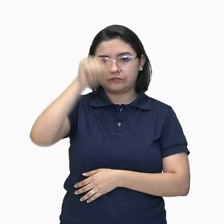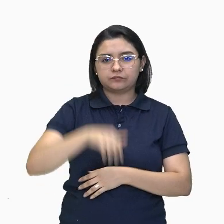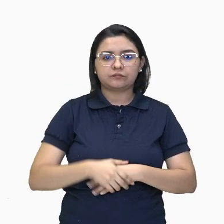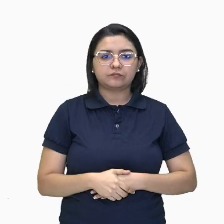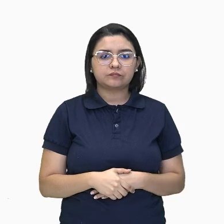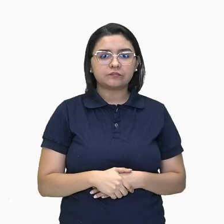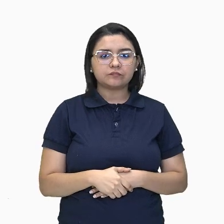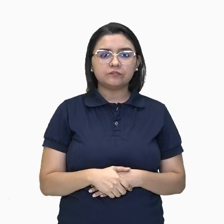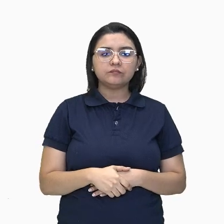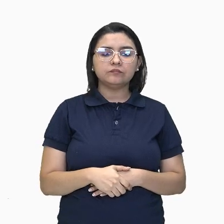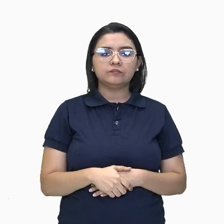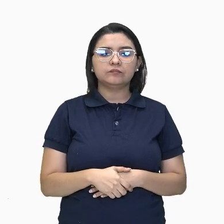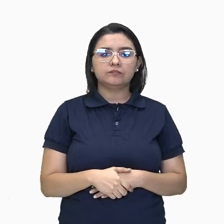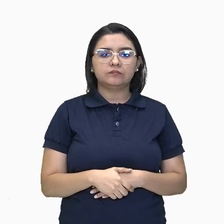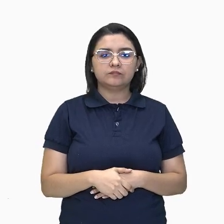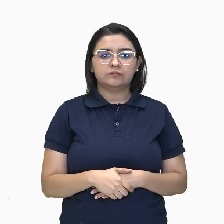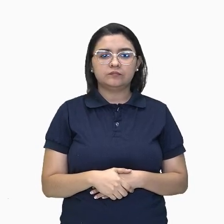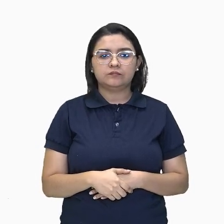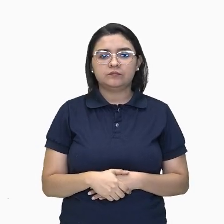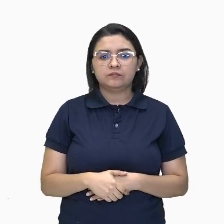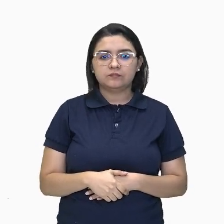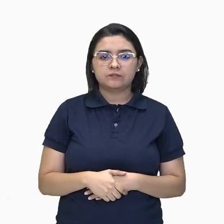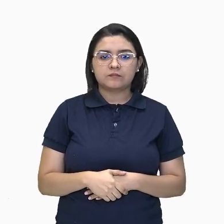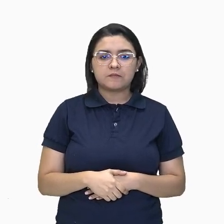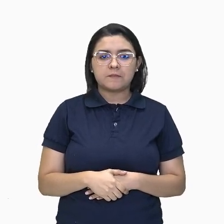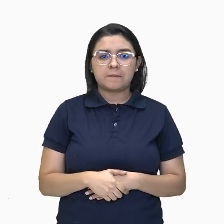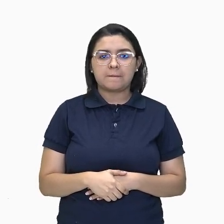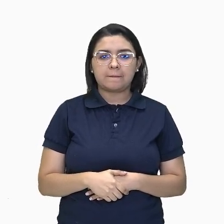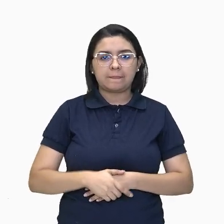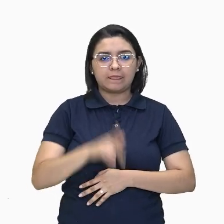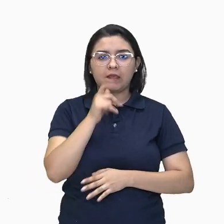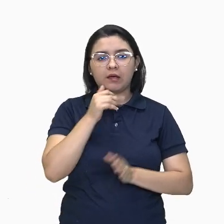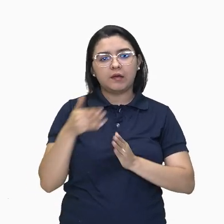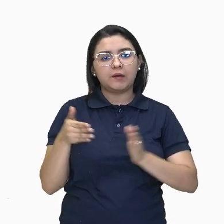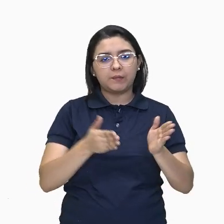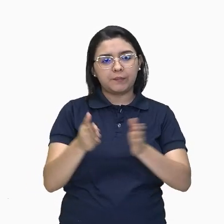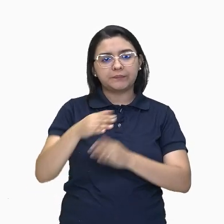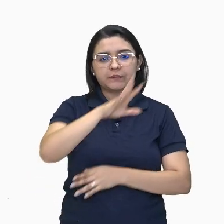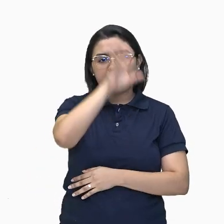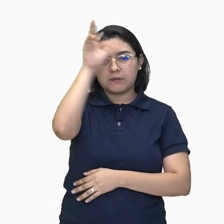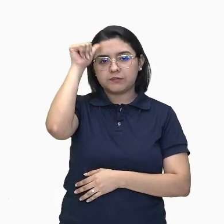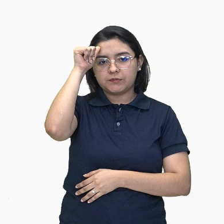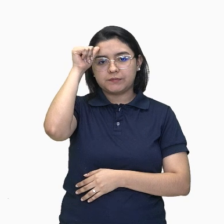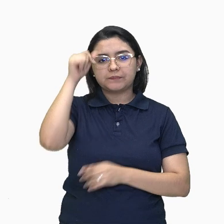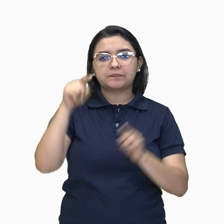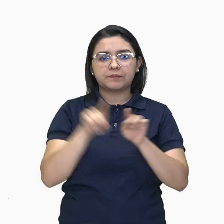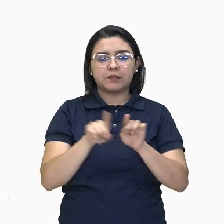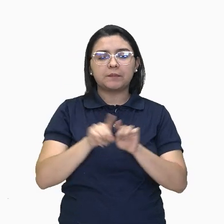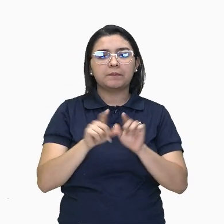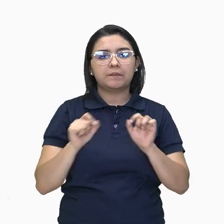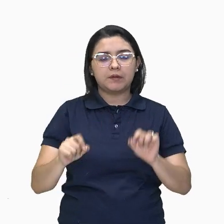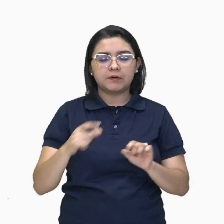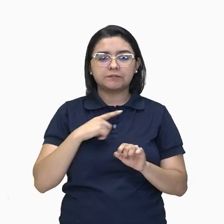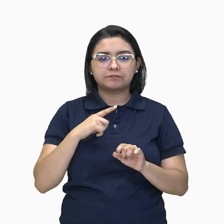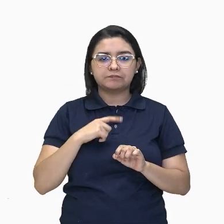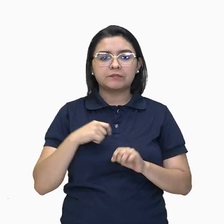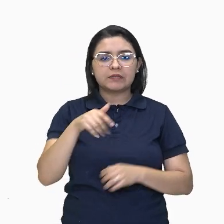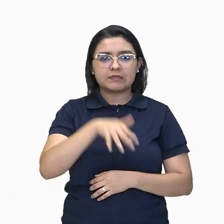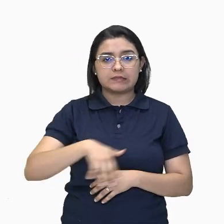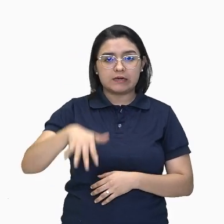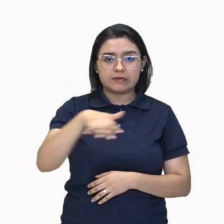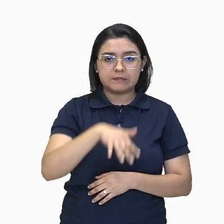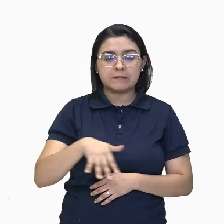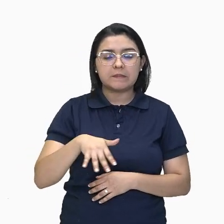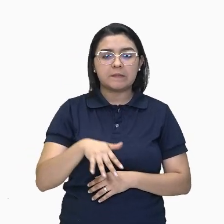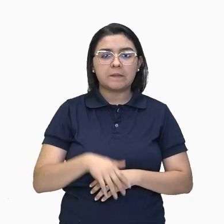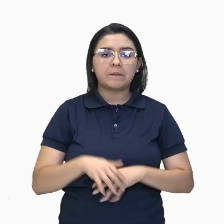bacia hidrográfica amazônica, ou bacia hidrográfica do Rio Amazonas, né, que também abrange, está nessa área